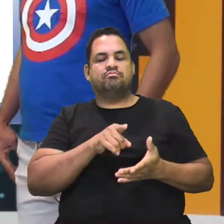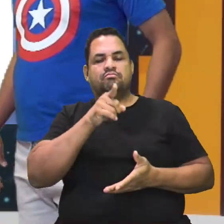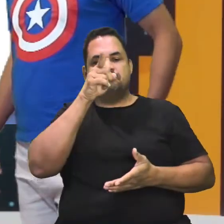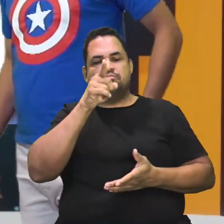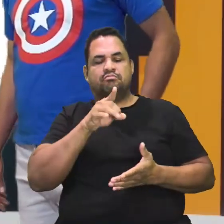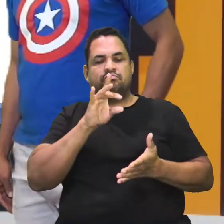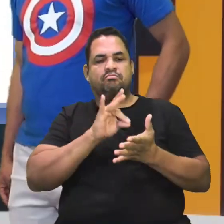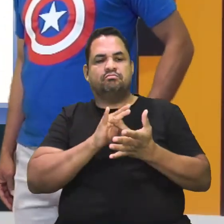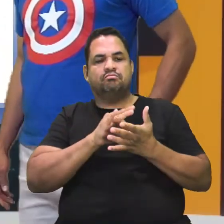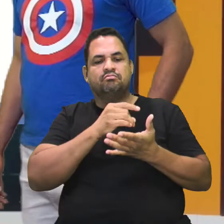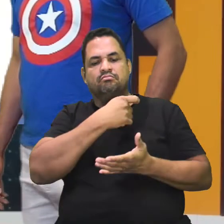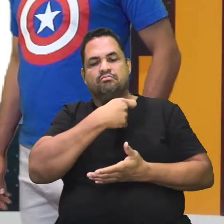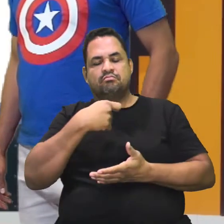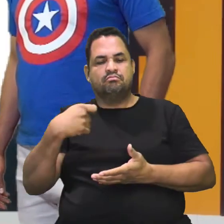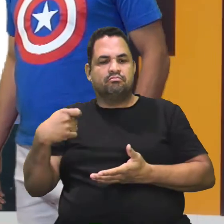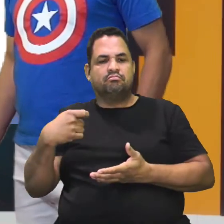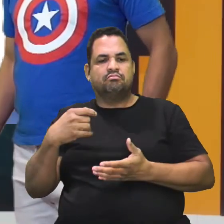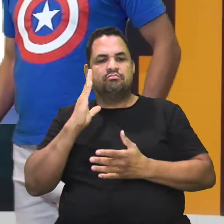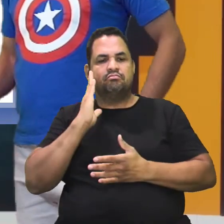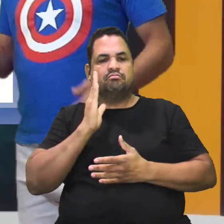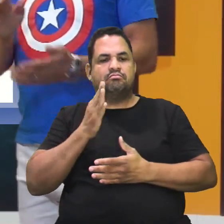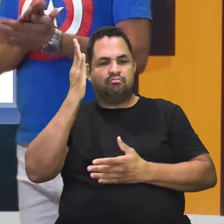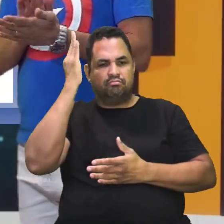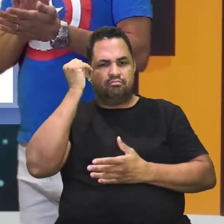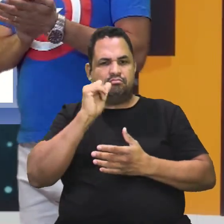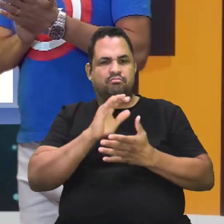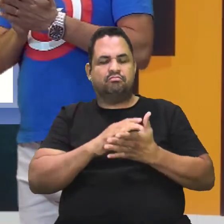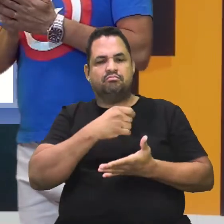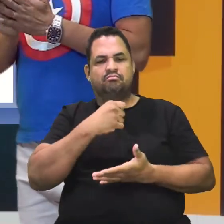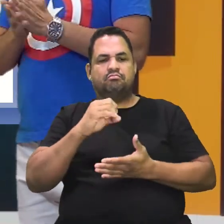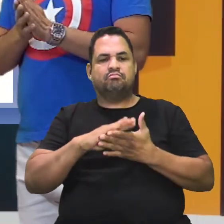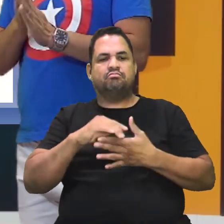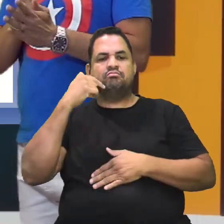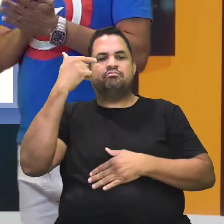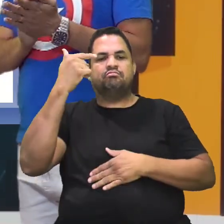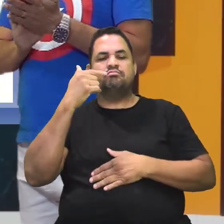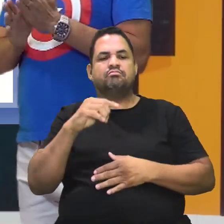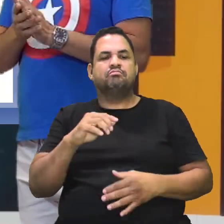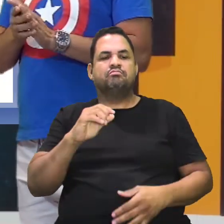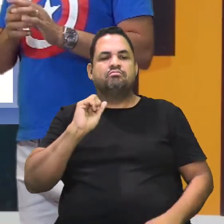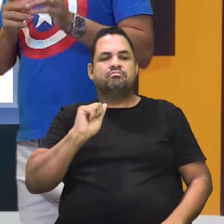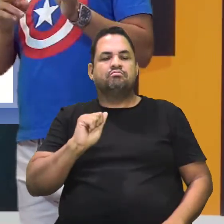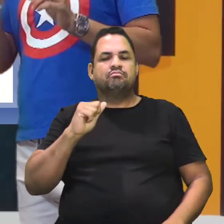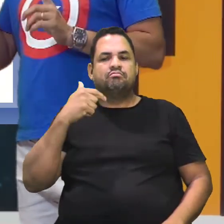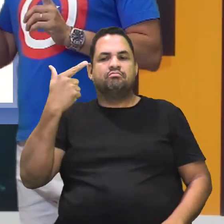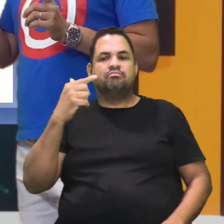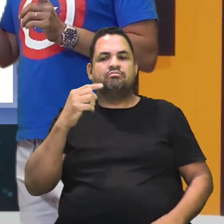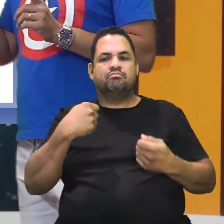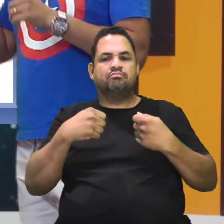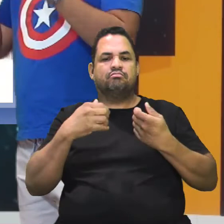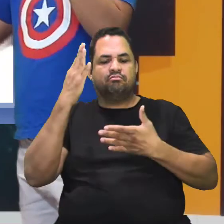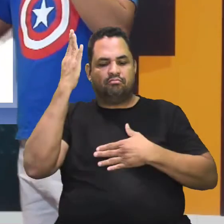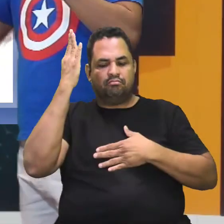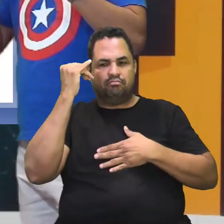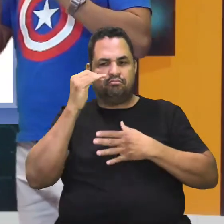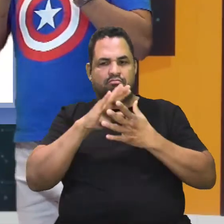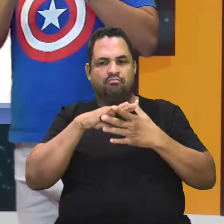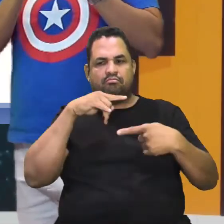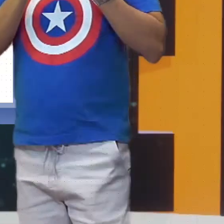eixo X. O eixo X. Então é quem predomina. Então a gente já sabe lá, ó, X ao quadrado vai estar sobre o A ao quadrado. E já tem que saber o seguinte,